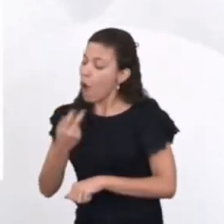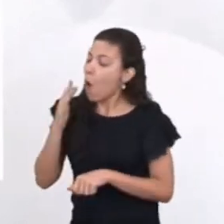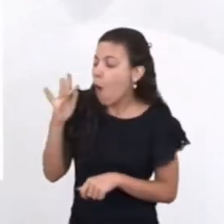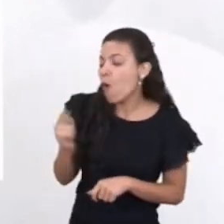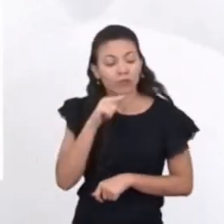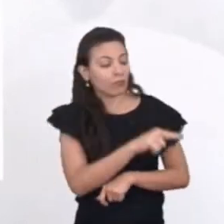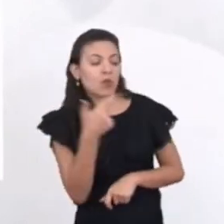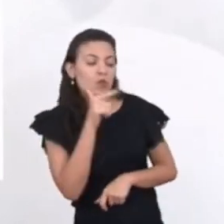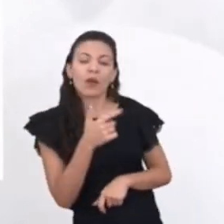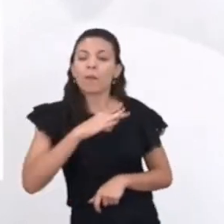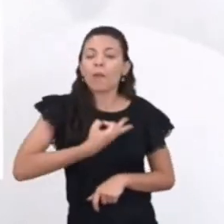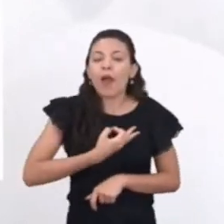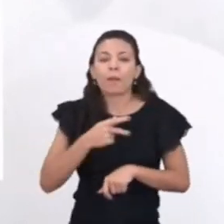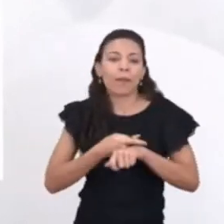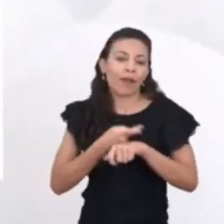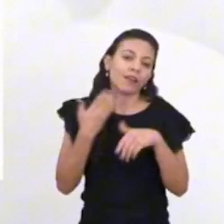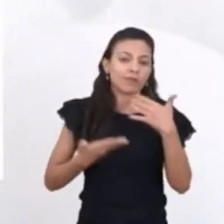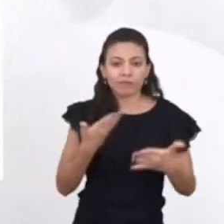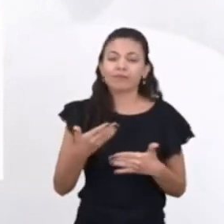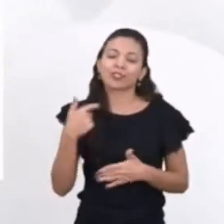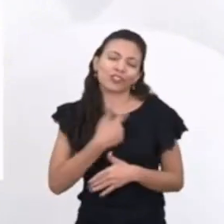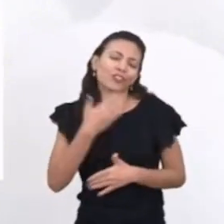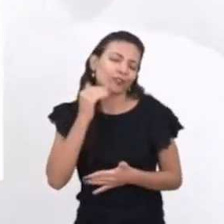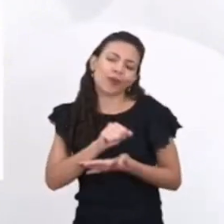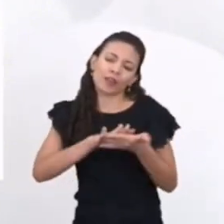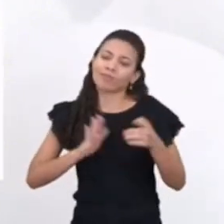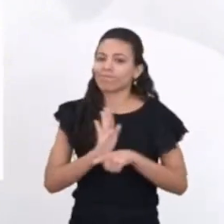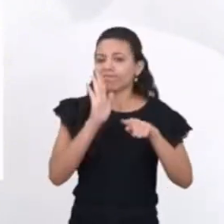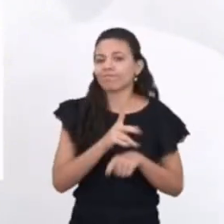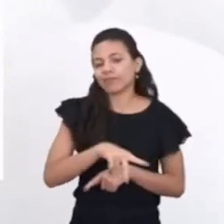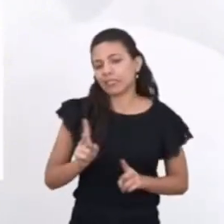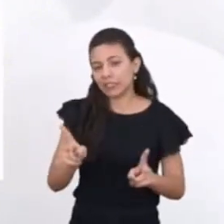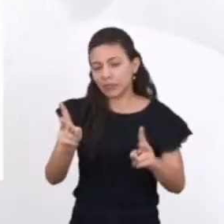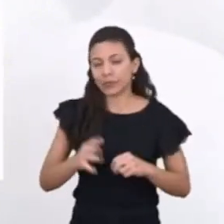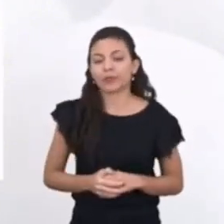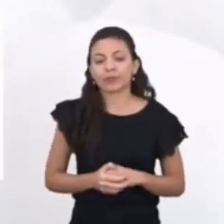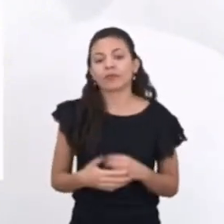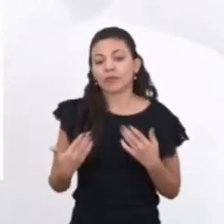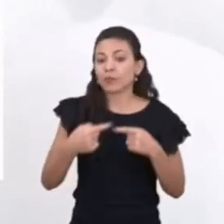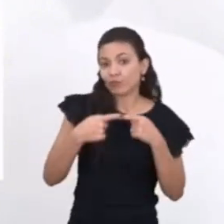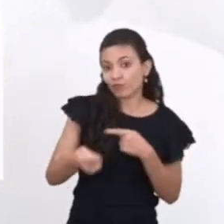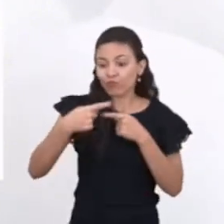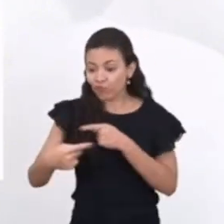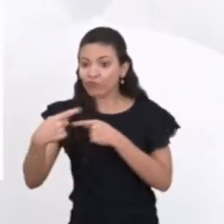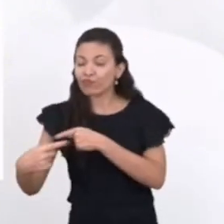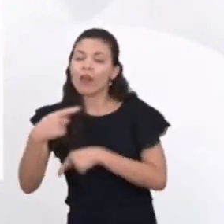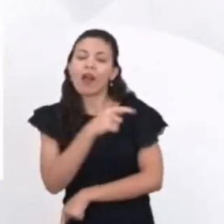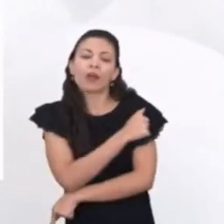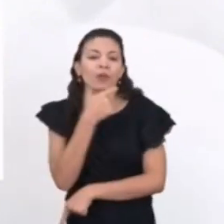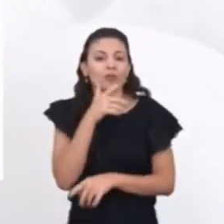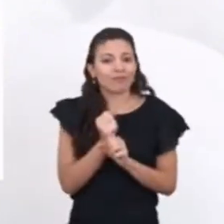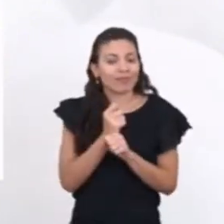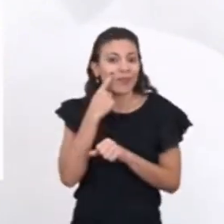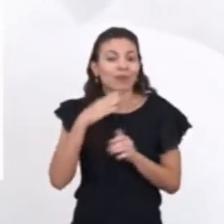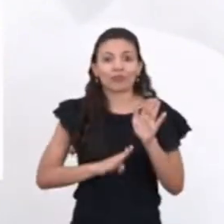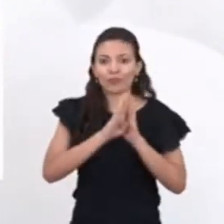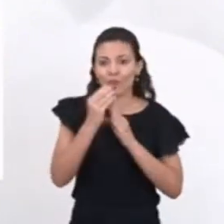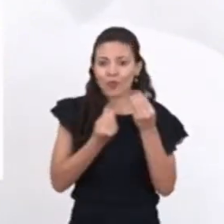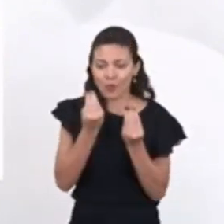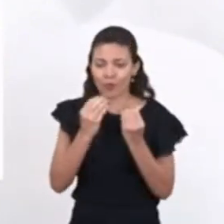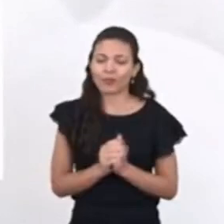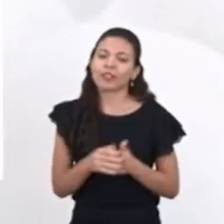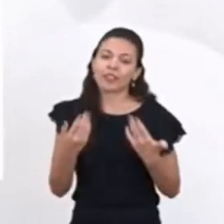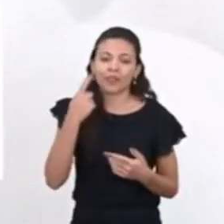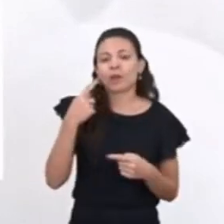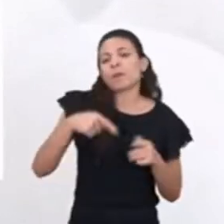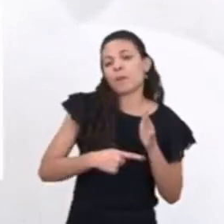para a próxima semana, que a gente sabe que fazendo tarefa sempre vai ser benéfico para eles, né. Com o andamento das semanas, ele vai conseguir visualizar o progresso. Então, conforme for passando, né, o